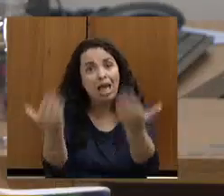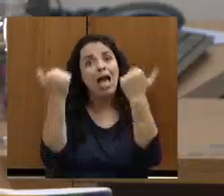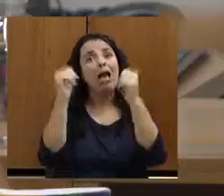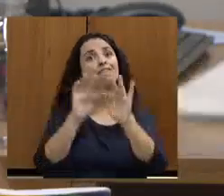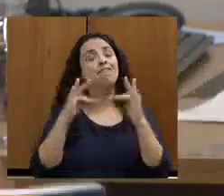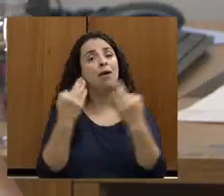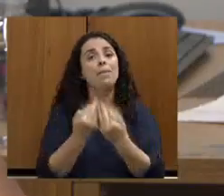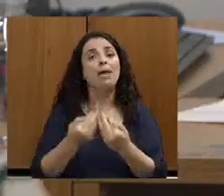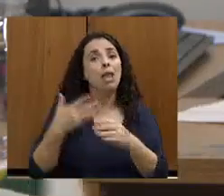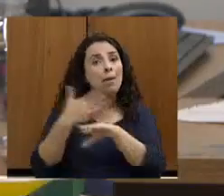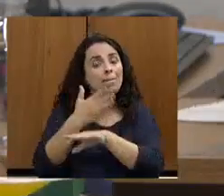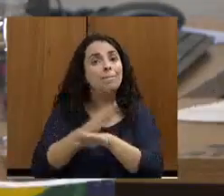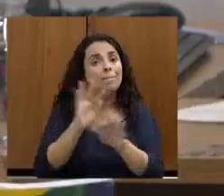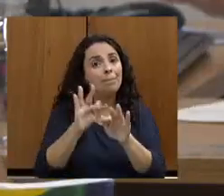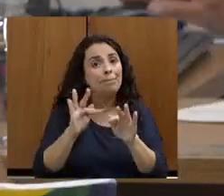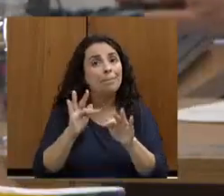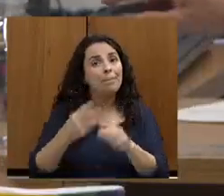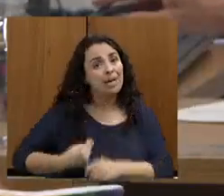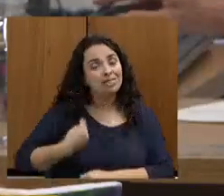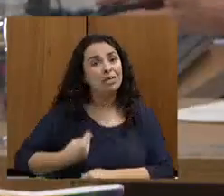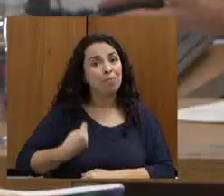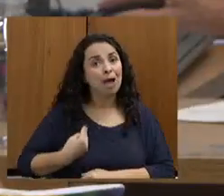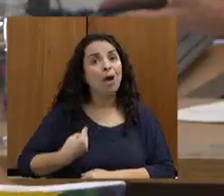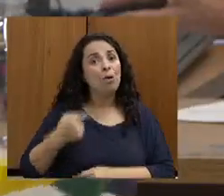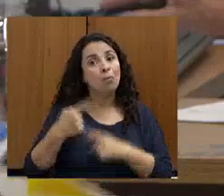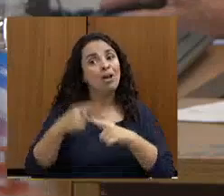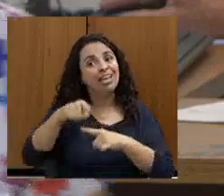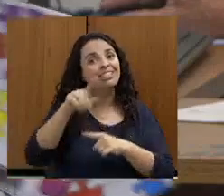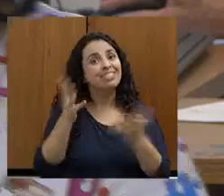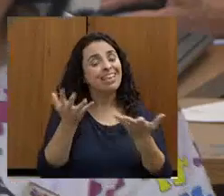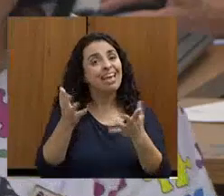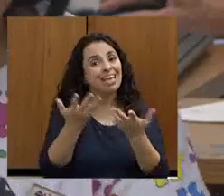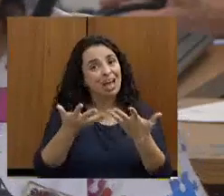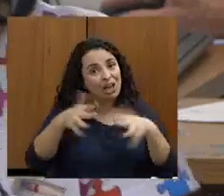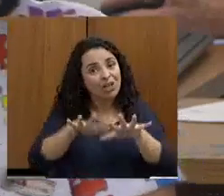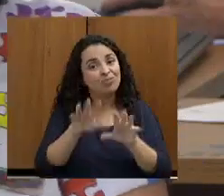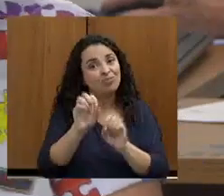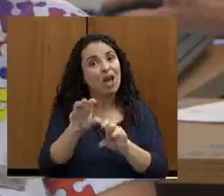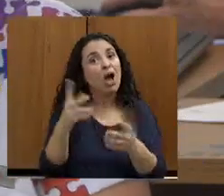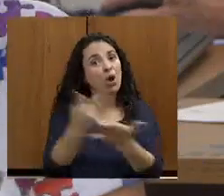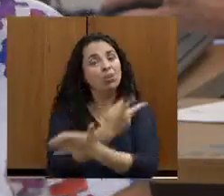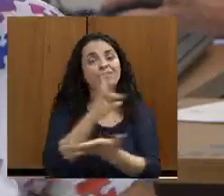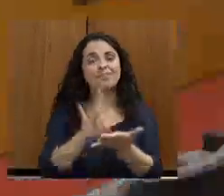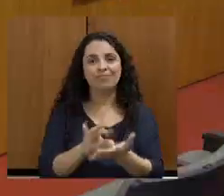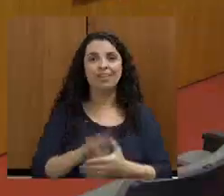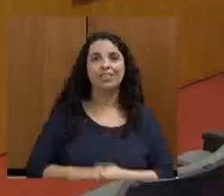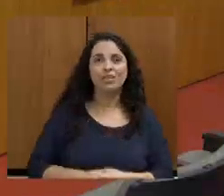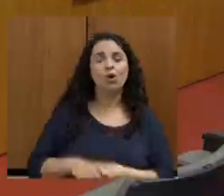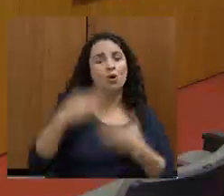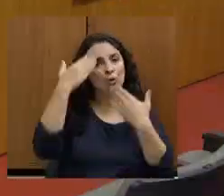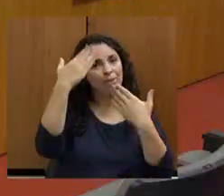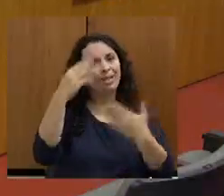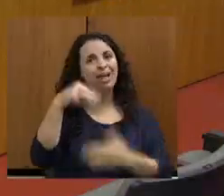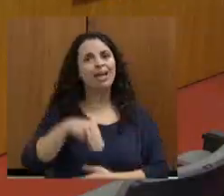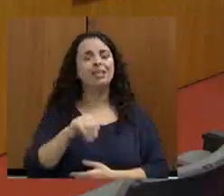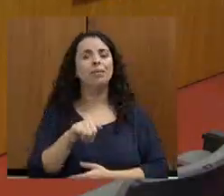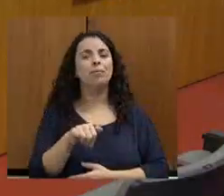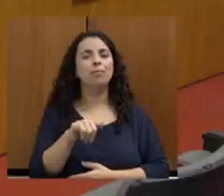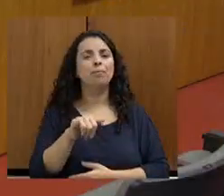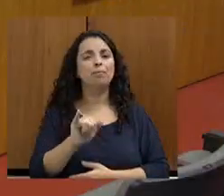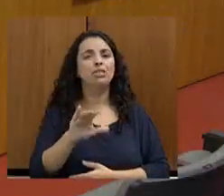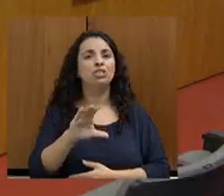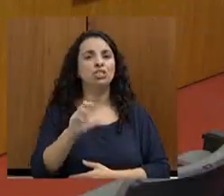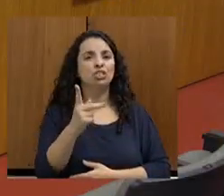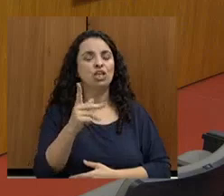educação inclusiva de fato aconteça. Muito obrigada. Muito obrigado, Michelle Siqueira, nossa presidente da Comissão